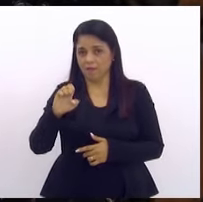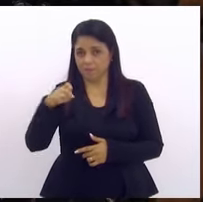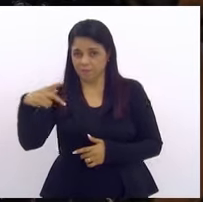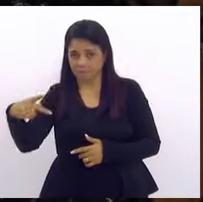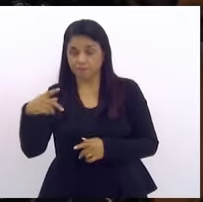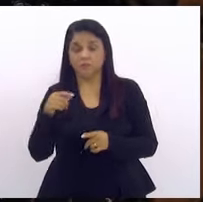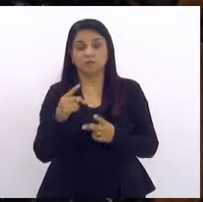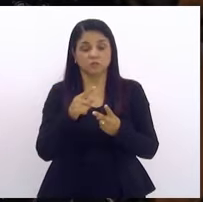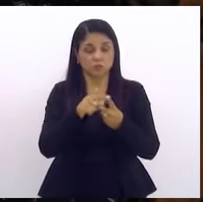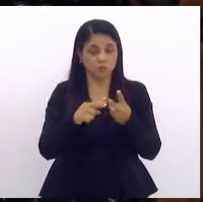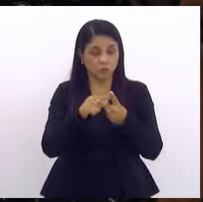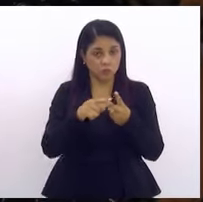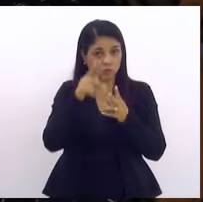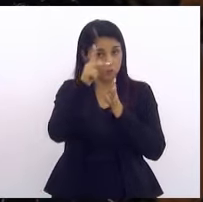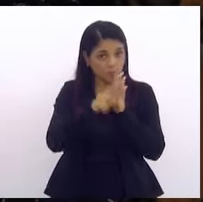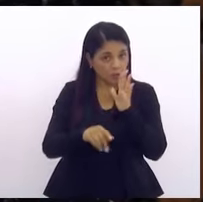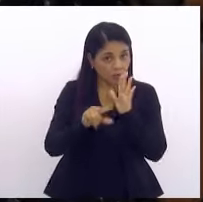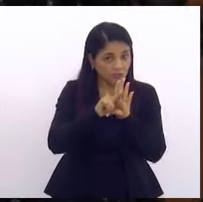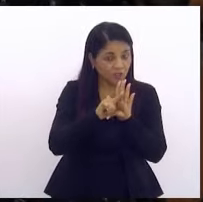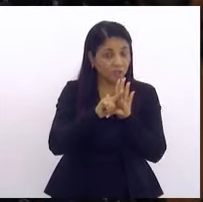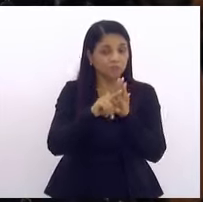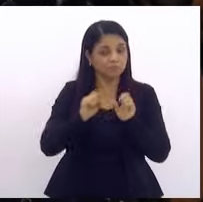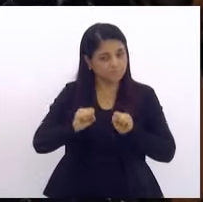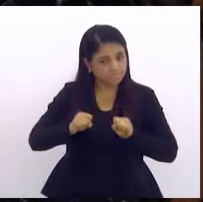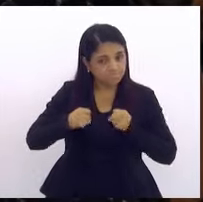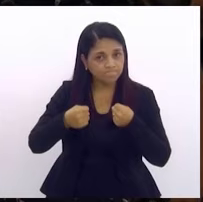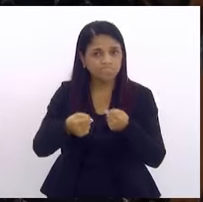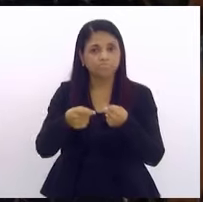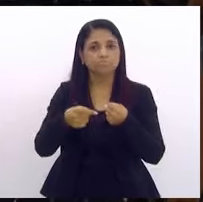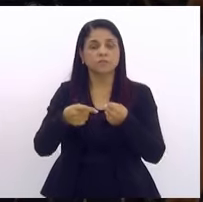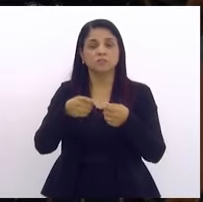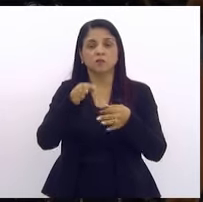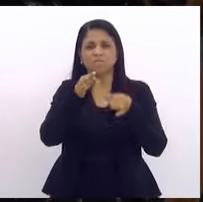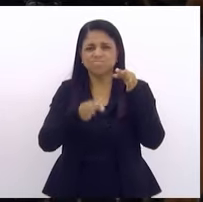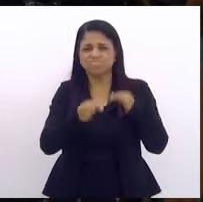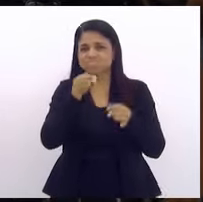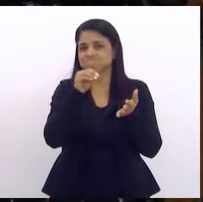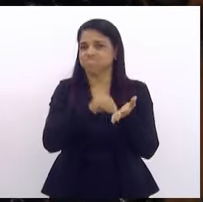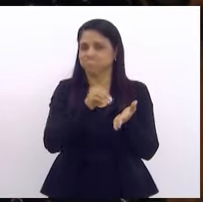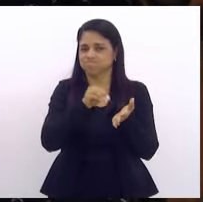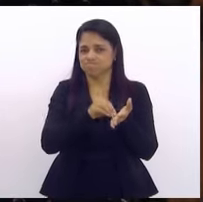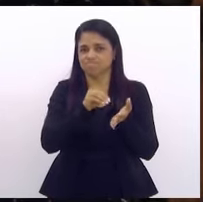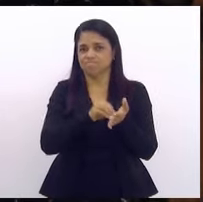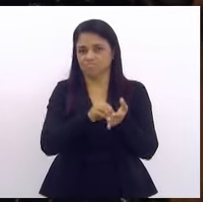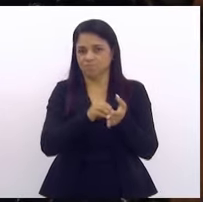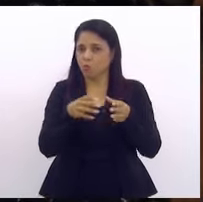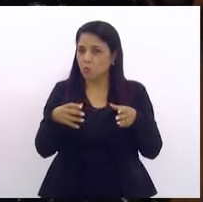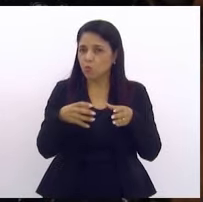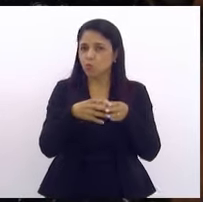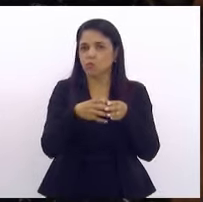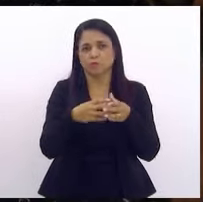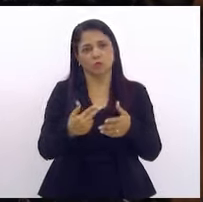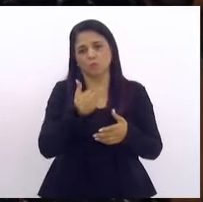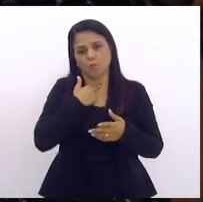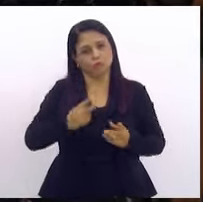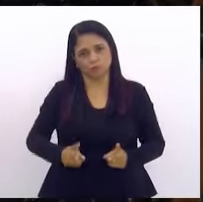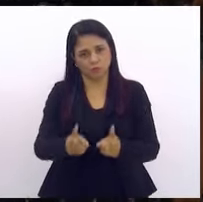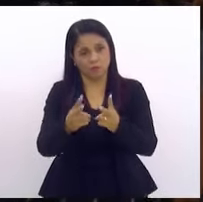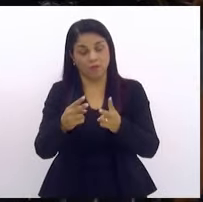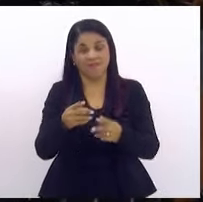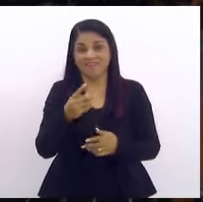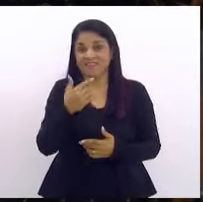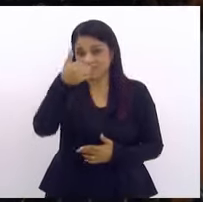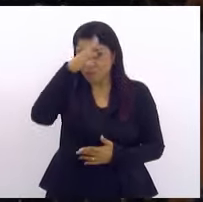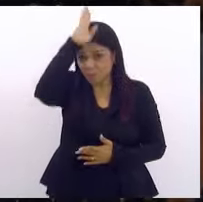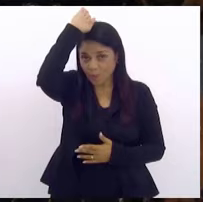Janeiro tem que enfrentar, porque são injustiças históricas com categorias que não podem perdurar. No caso dos bombeiros, são 10 anos